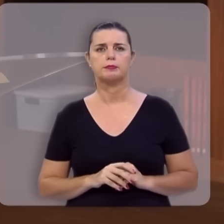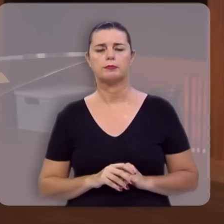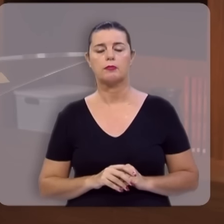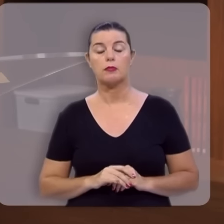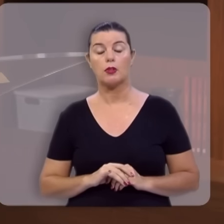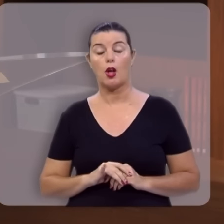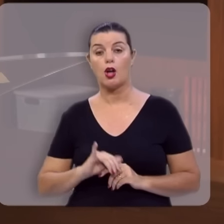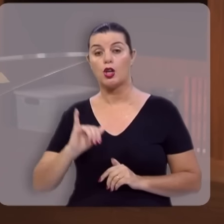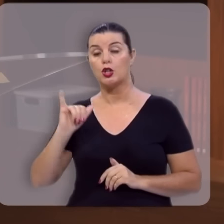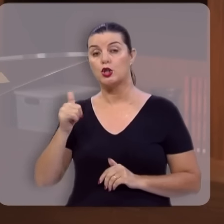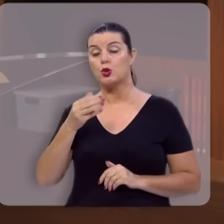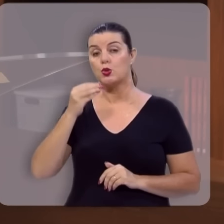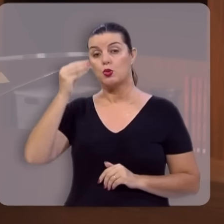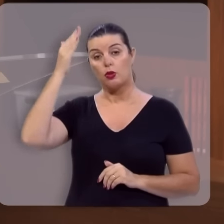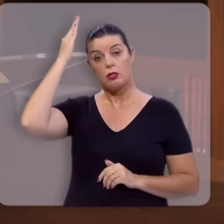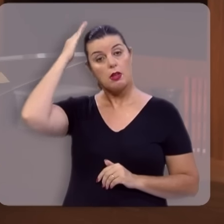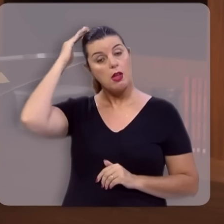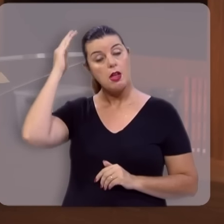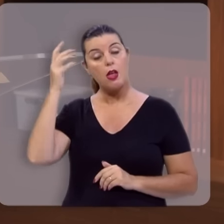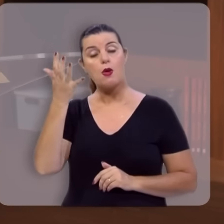Os judeus querem matá-lo.